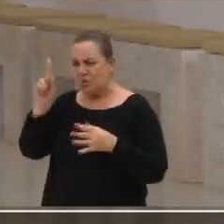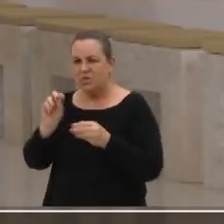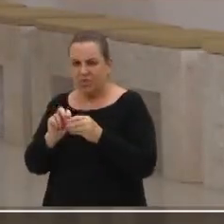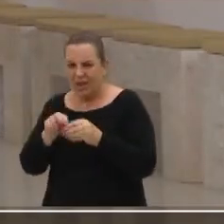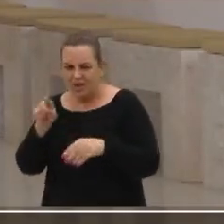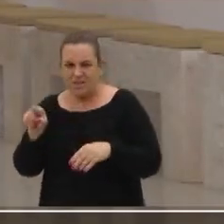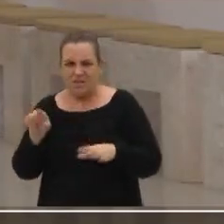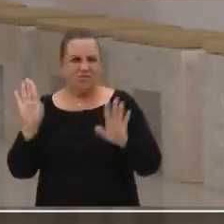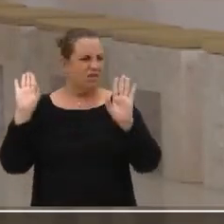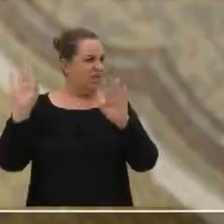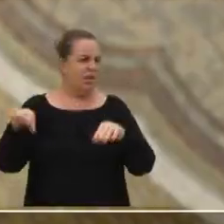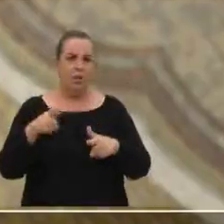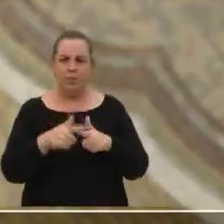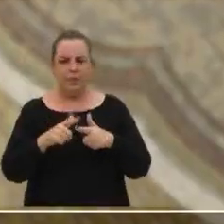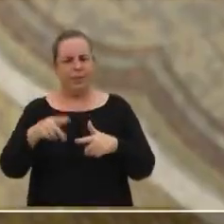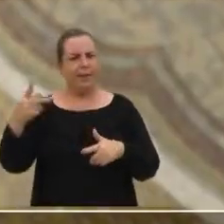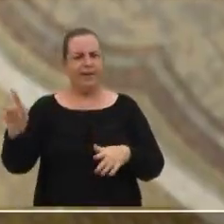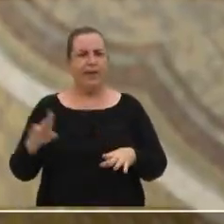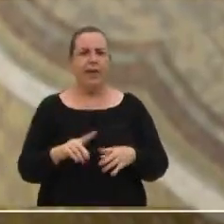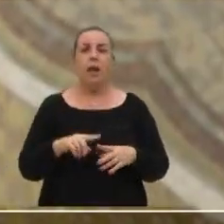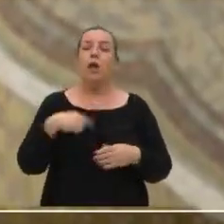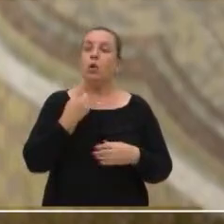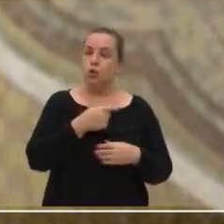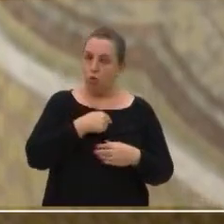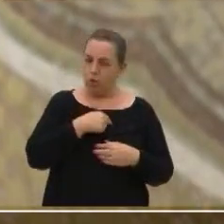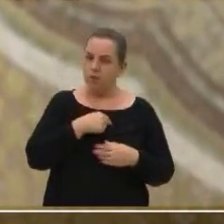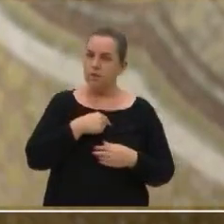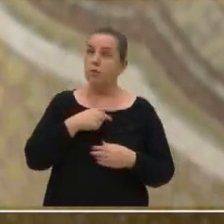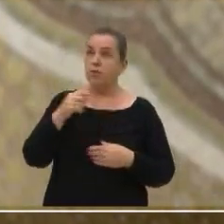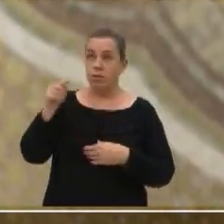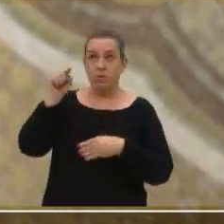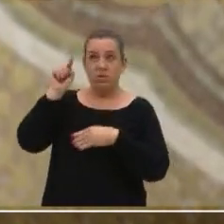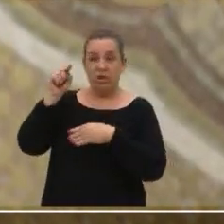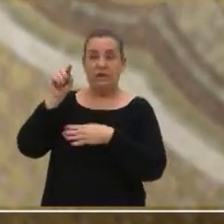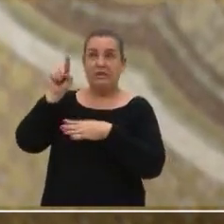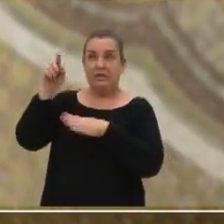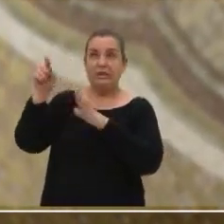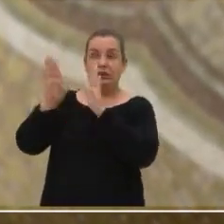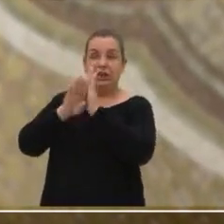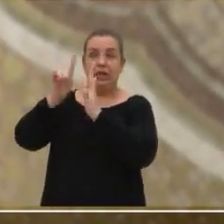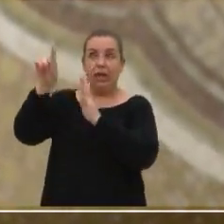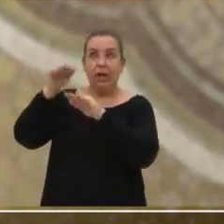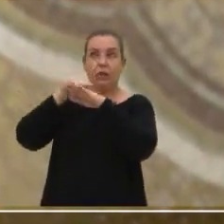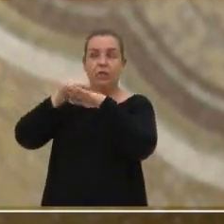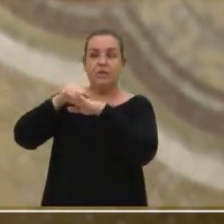fazer. Lembre-se que nós prestaremos conta do que nós fazemos.